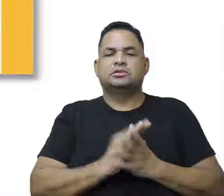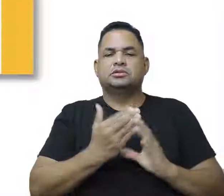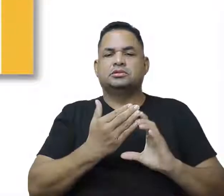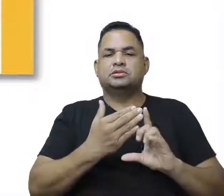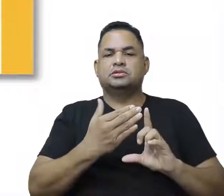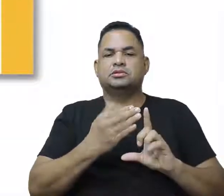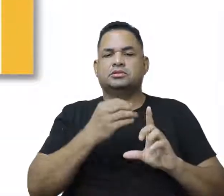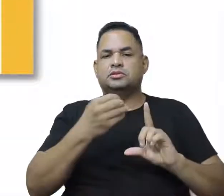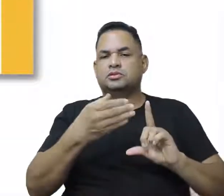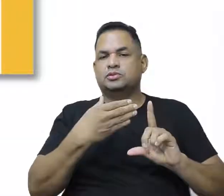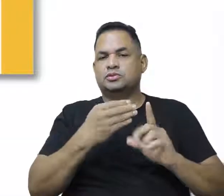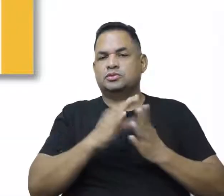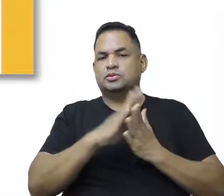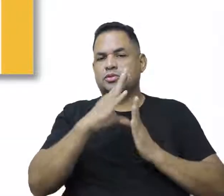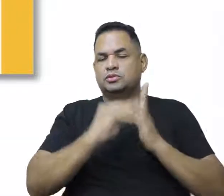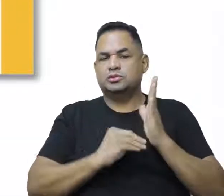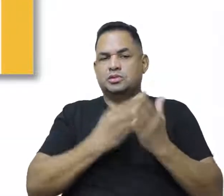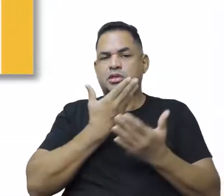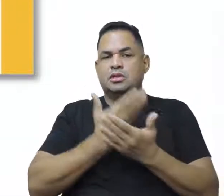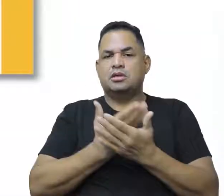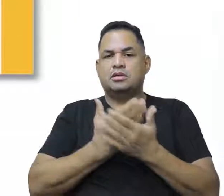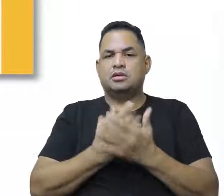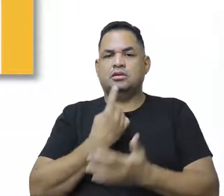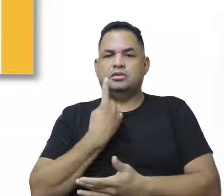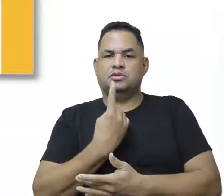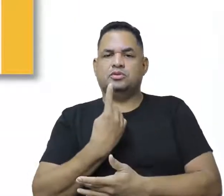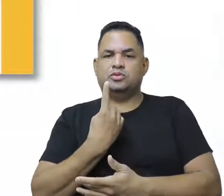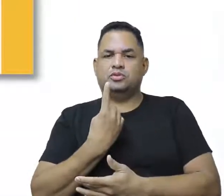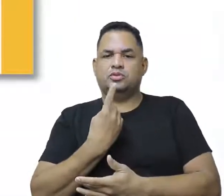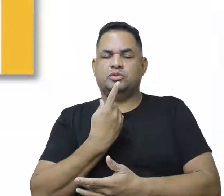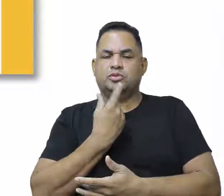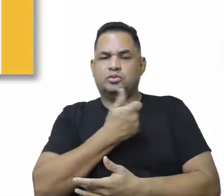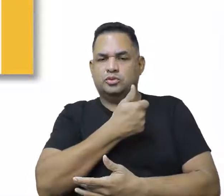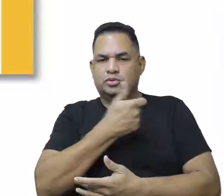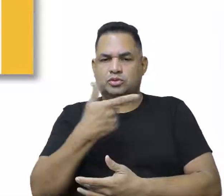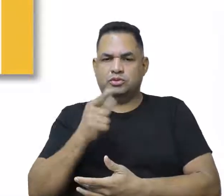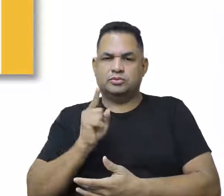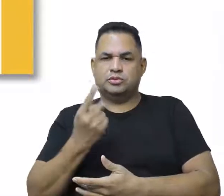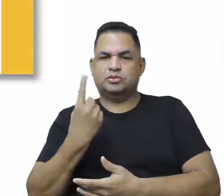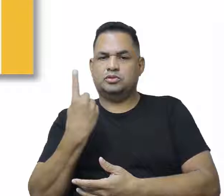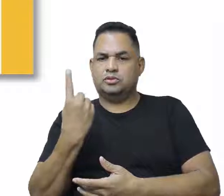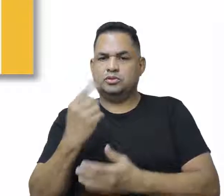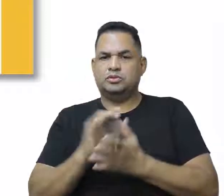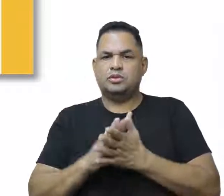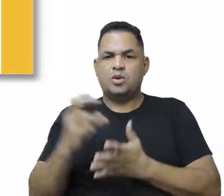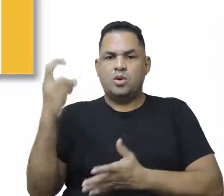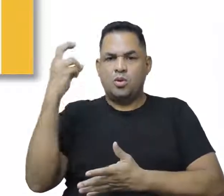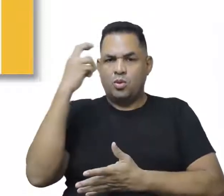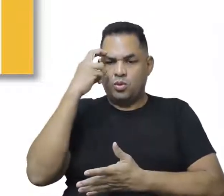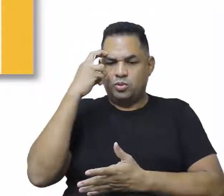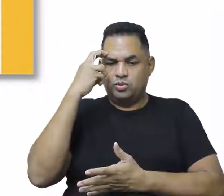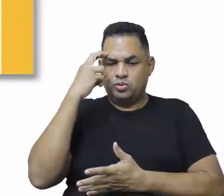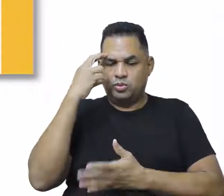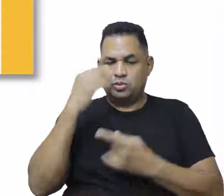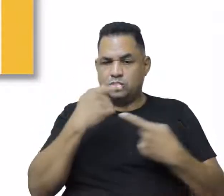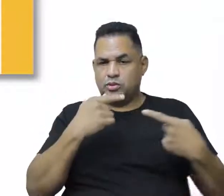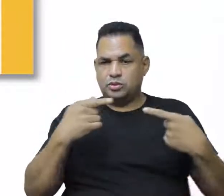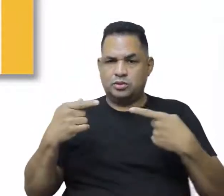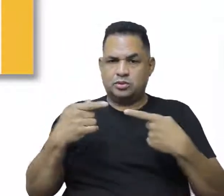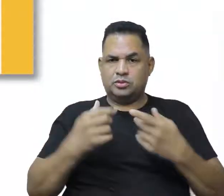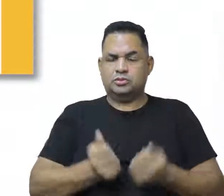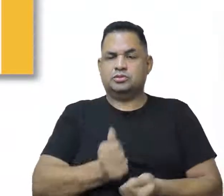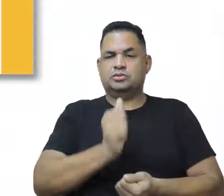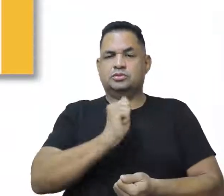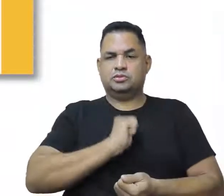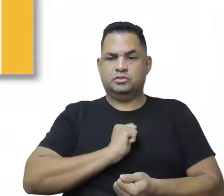aula 12.1, e a gente vai falar sobre cultura segundo a antropologia. Esse é o nome da